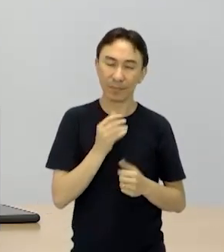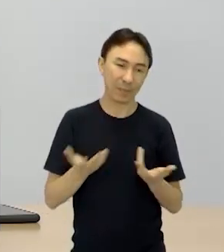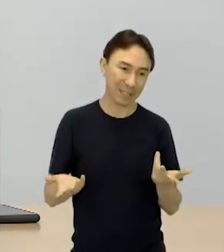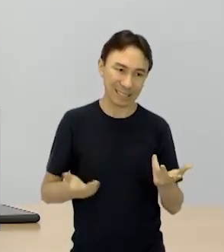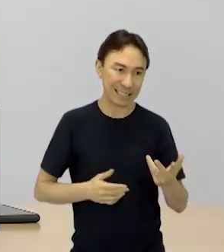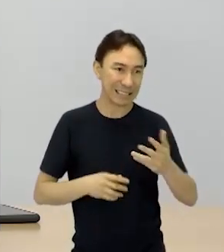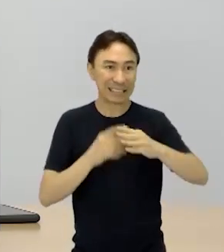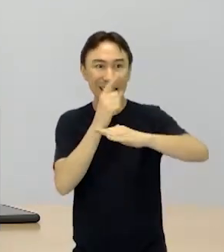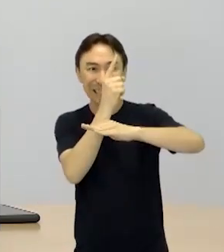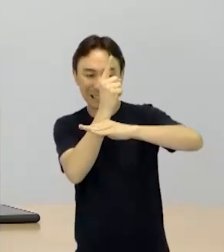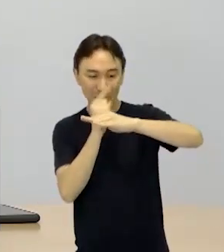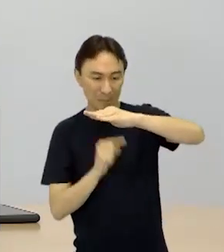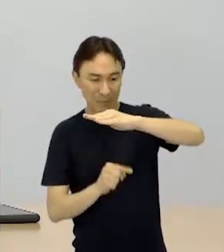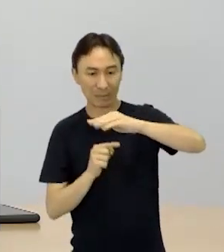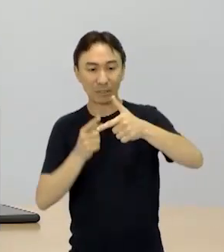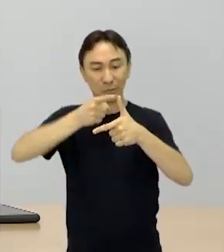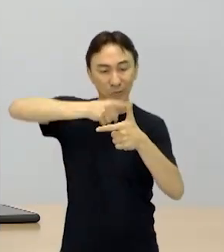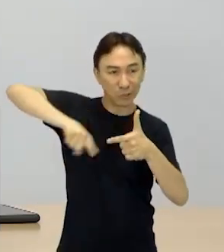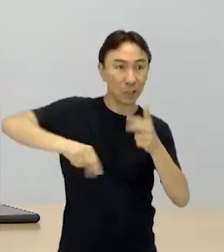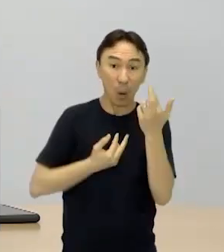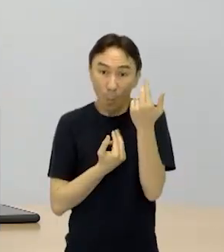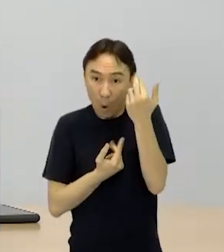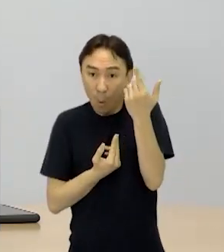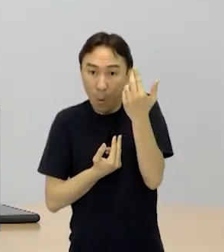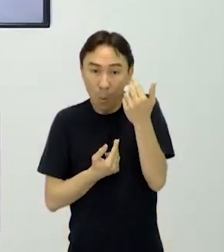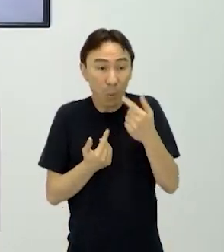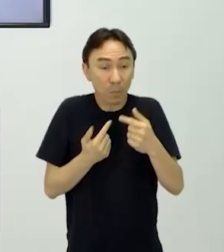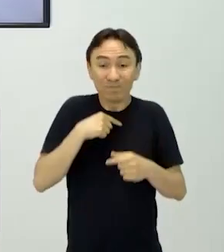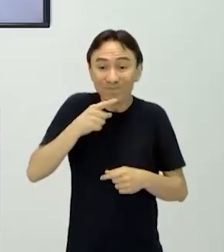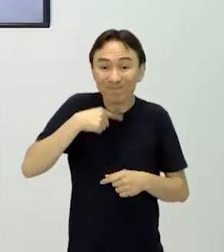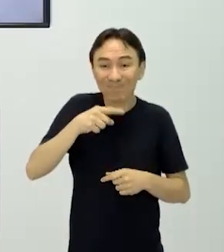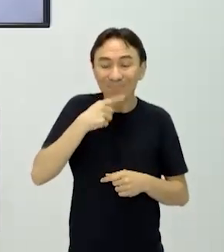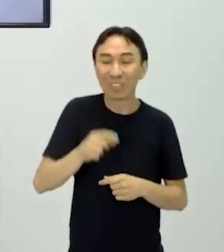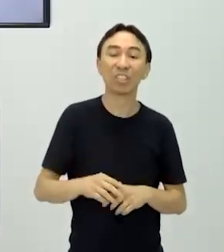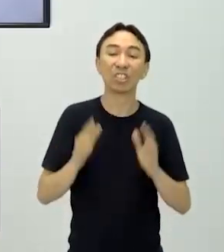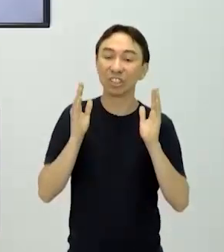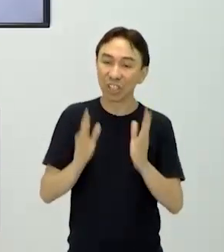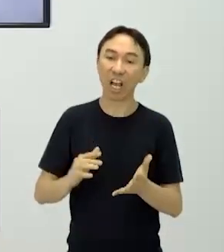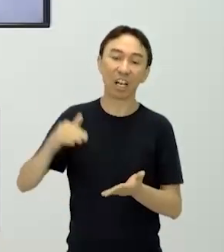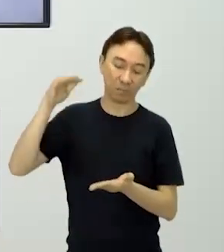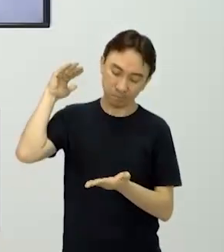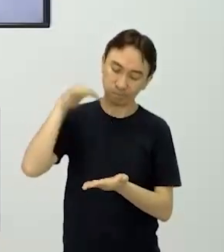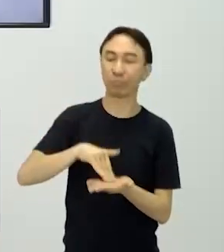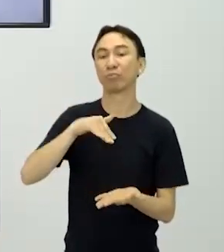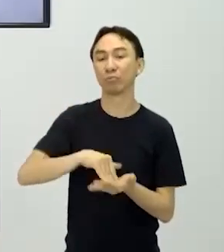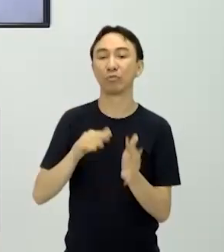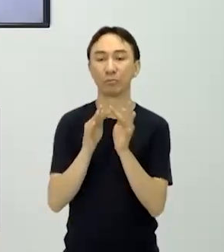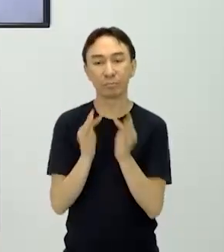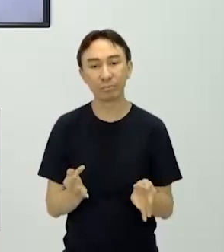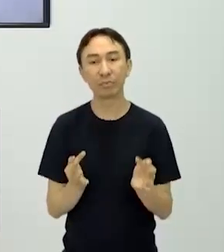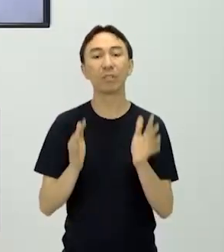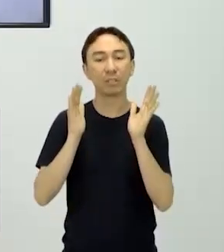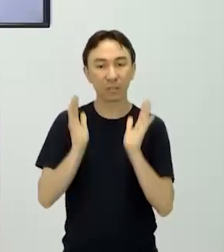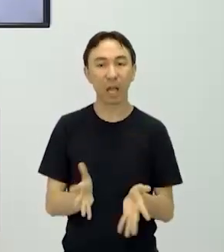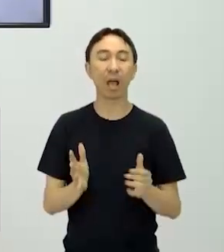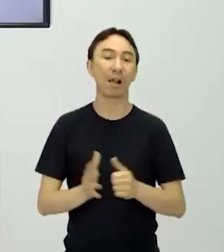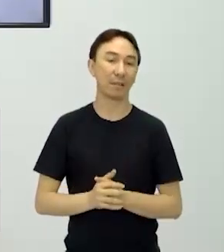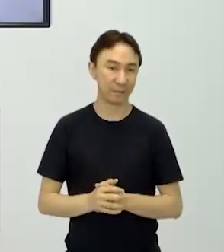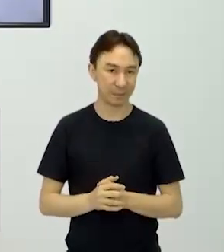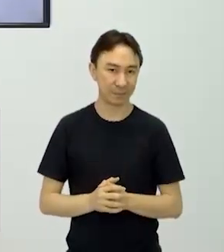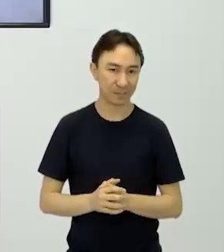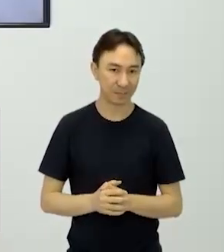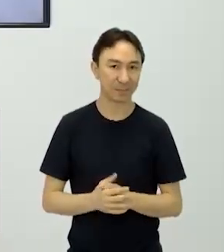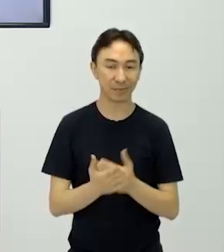então ela já está reduzida, não é mesmo? Exatamente. Perfeito. Muito bom, muito bom, muito bom. Então, olha só. Então, você pode vestir